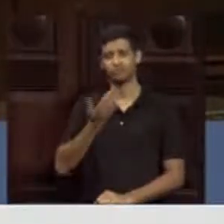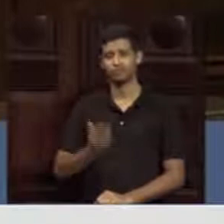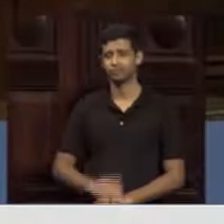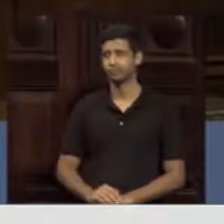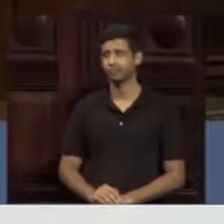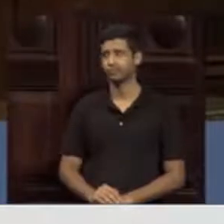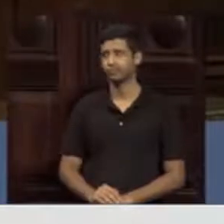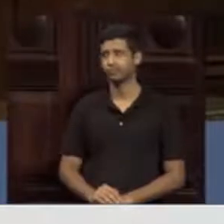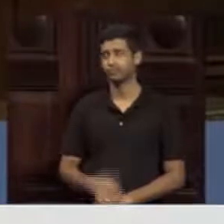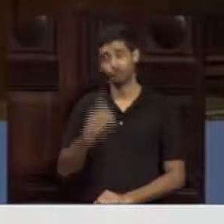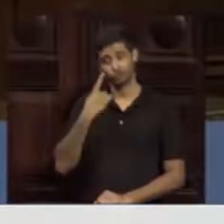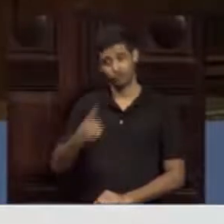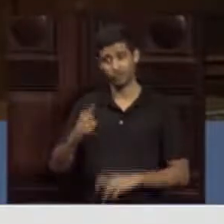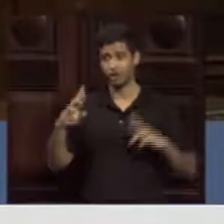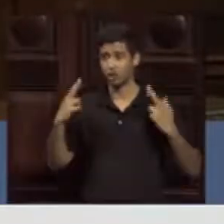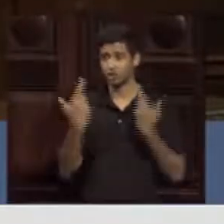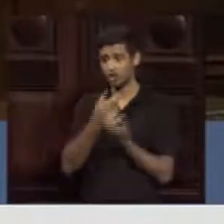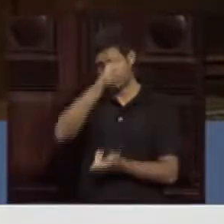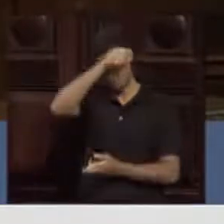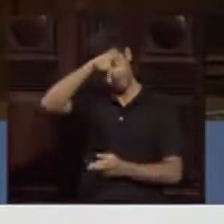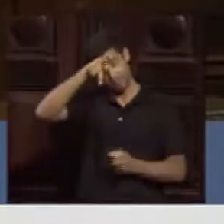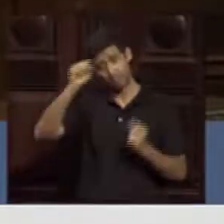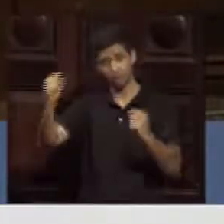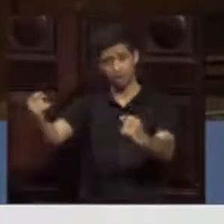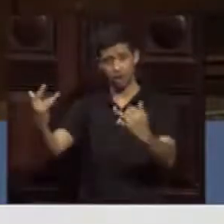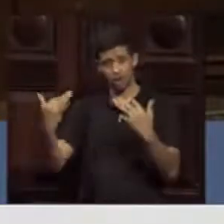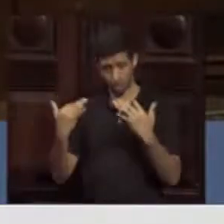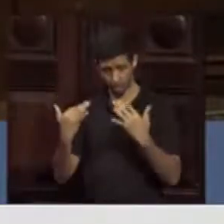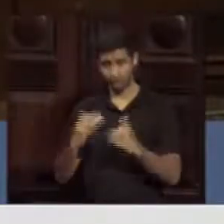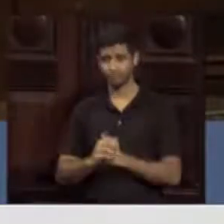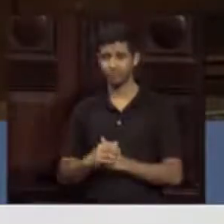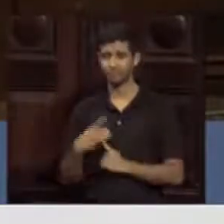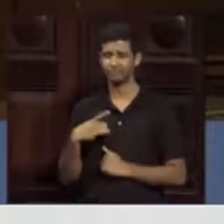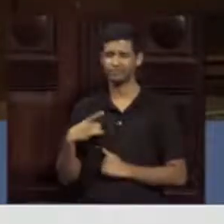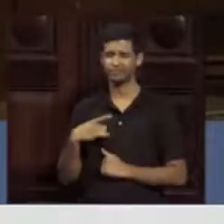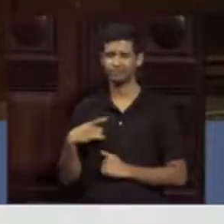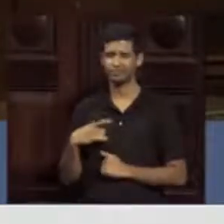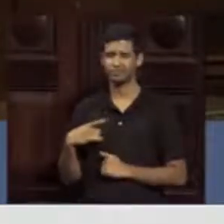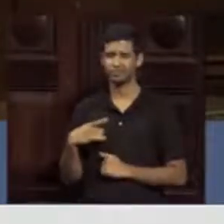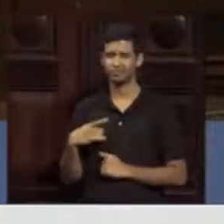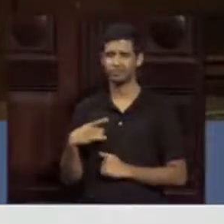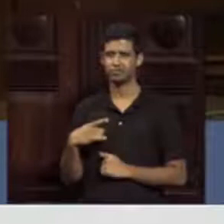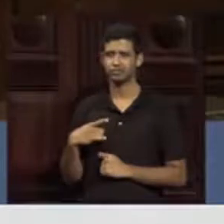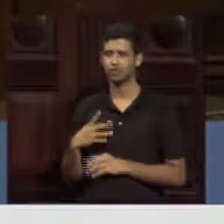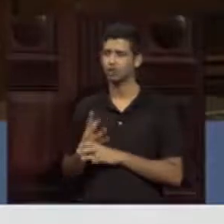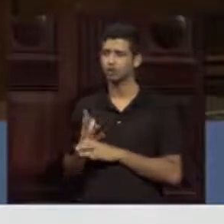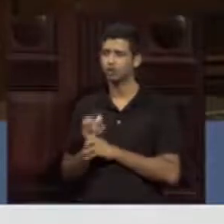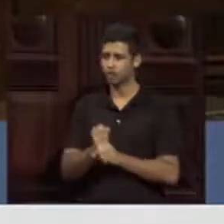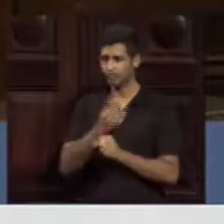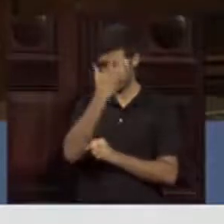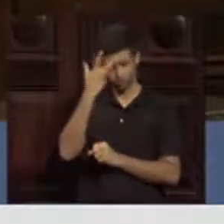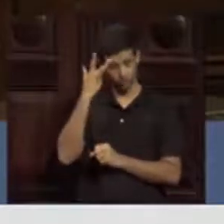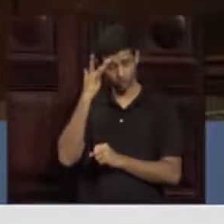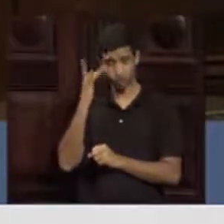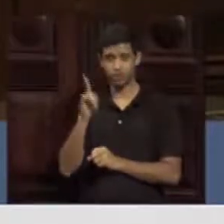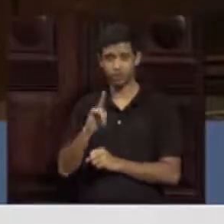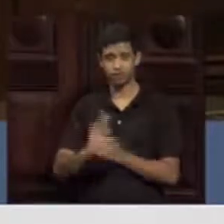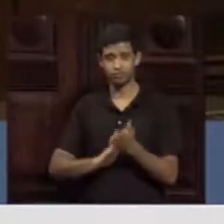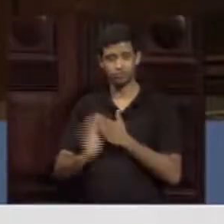empresa nossa pública de referência, que é a Conlurb, que foi ocupada por aventureiros, e